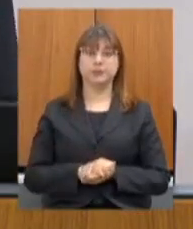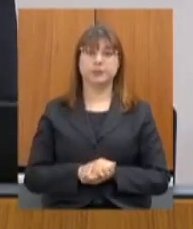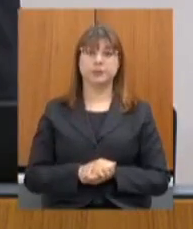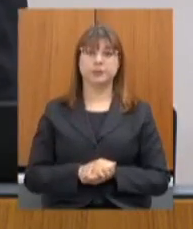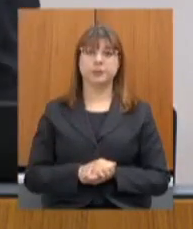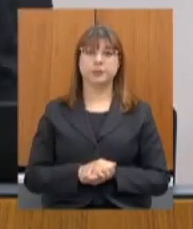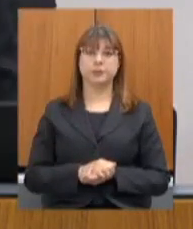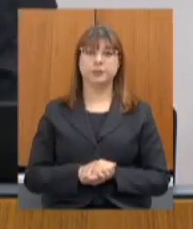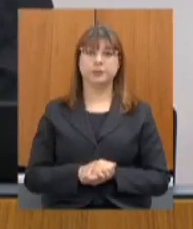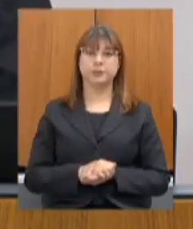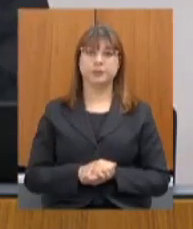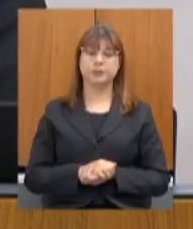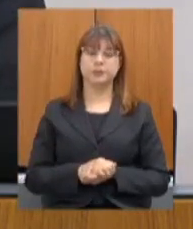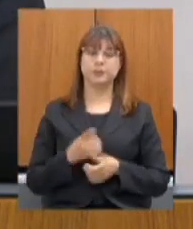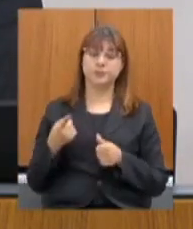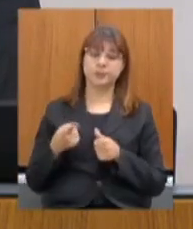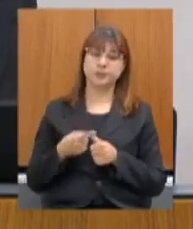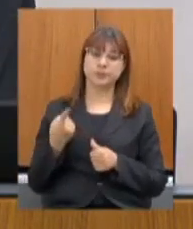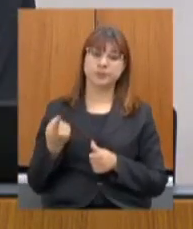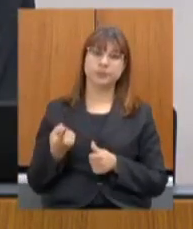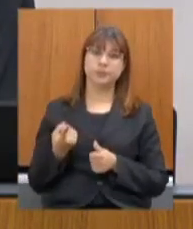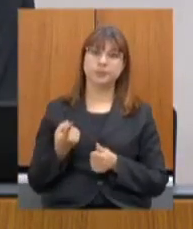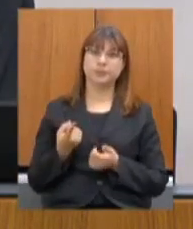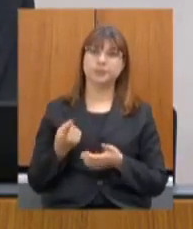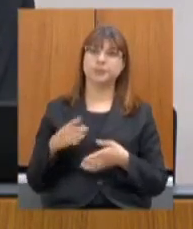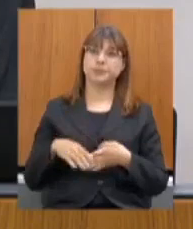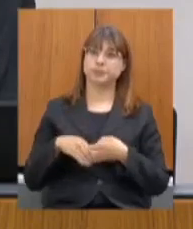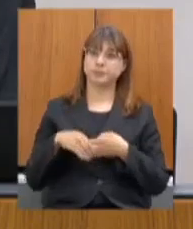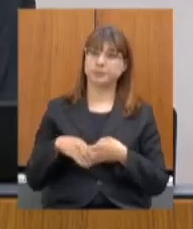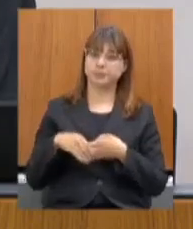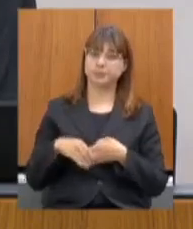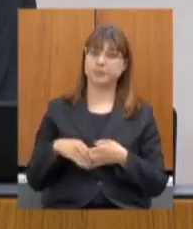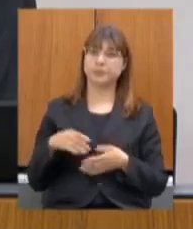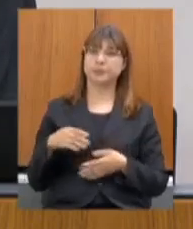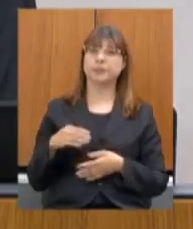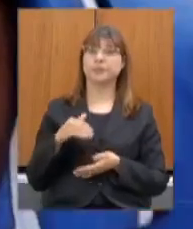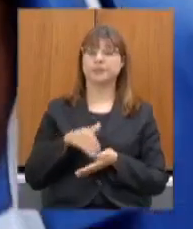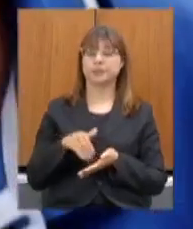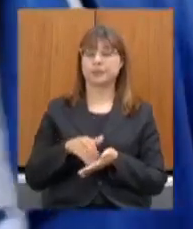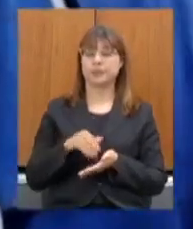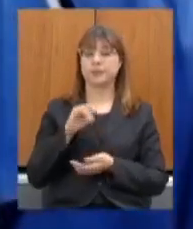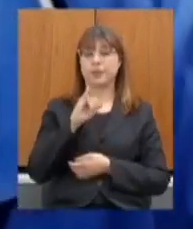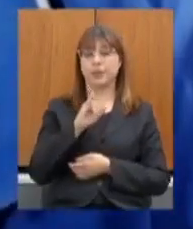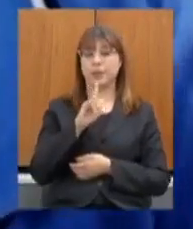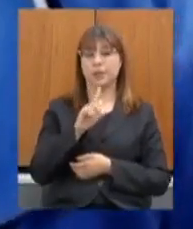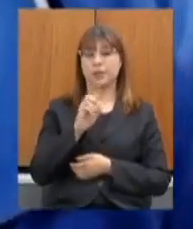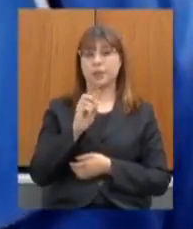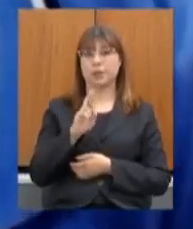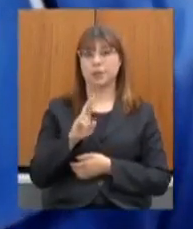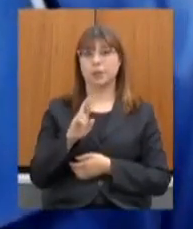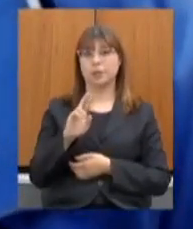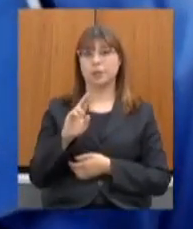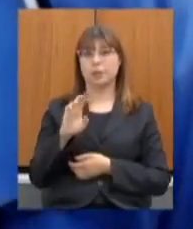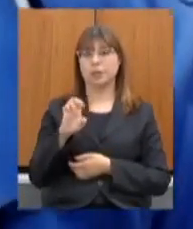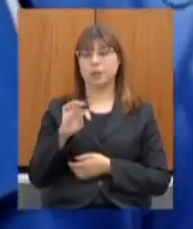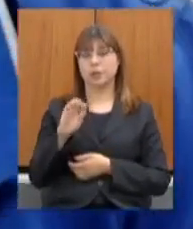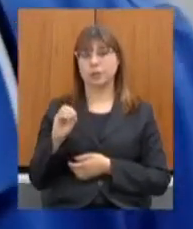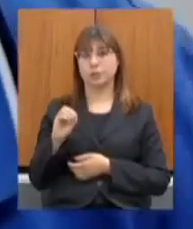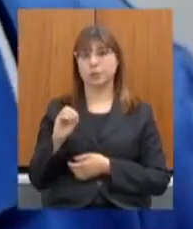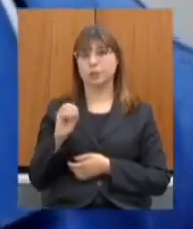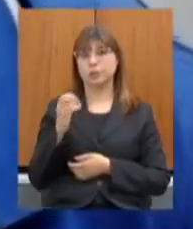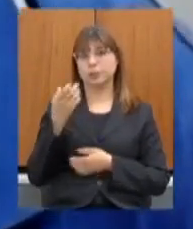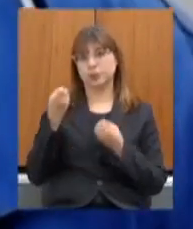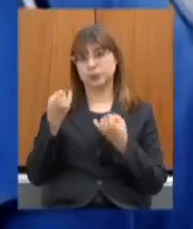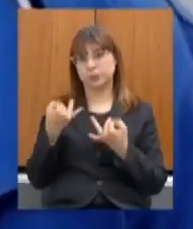Eu quero, no primeiro momento, saudar o nosso secretário Igorito, justificar a minha ausência, porque,